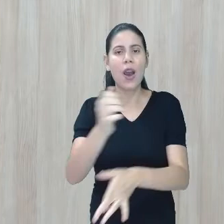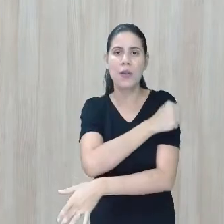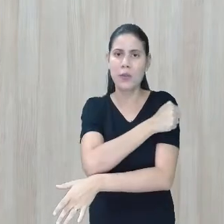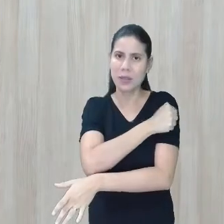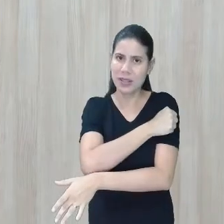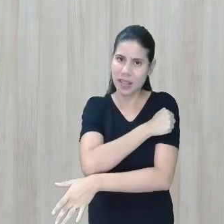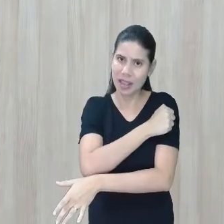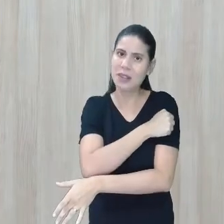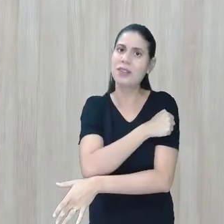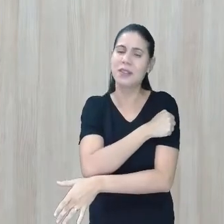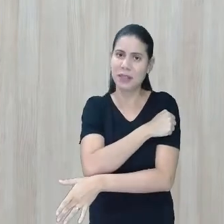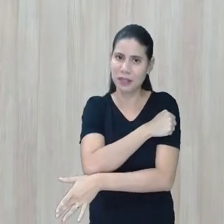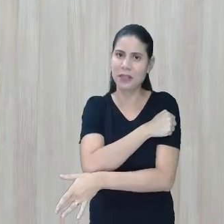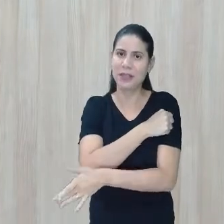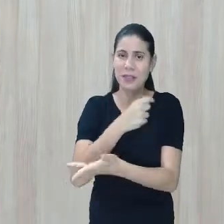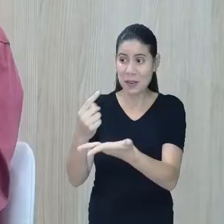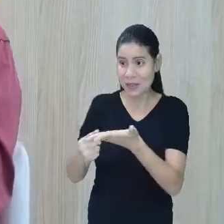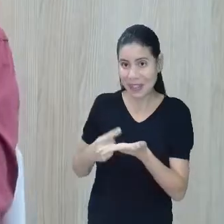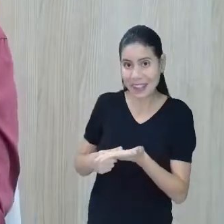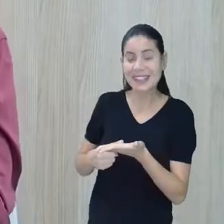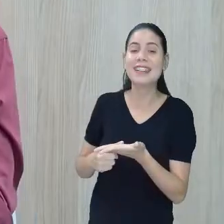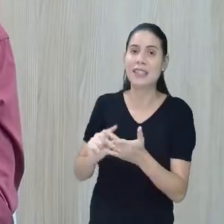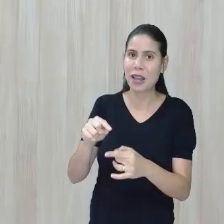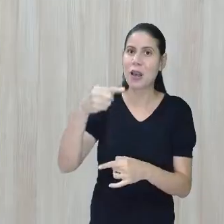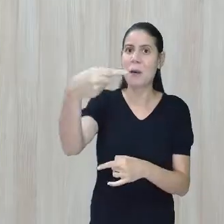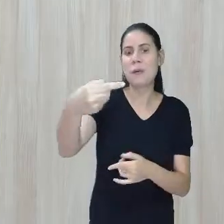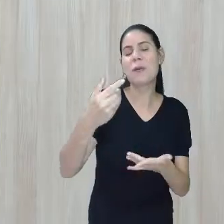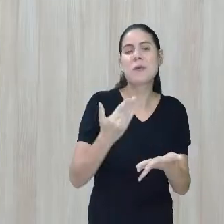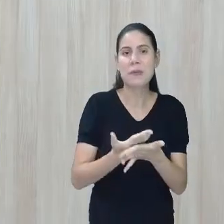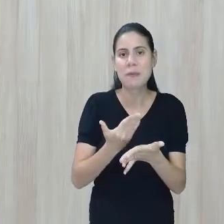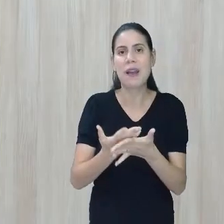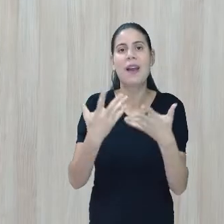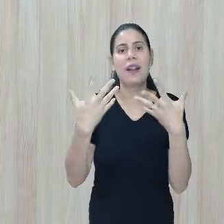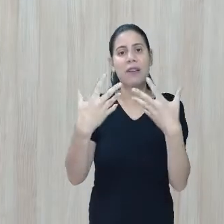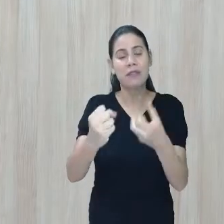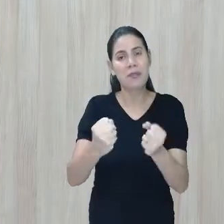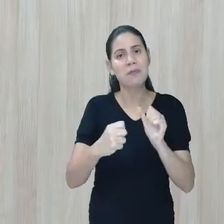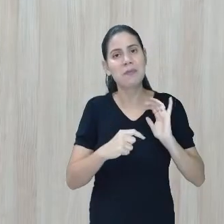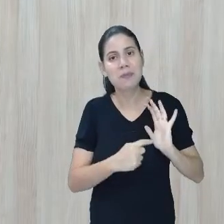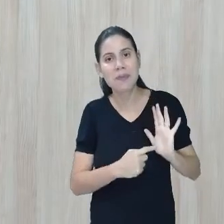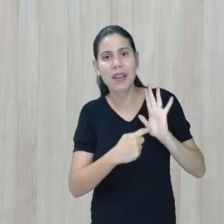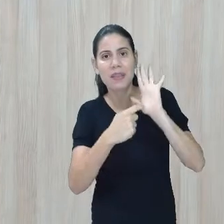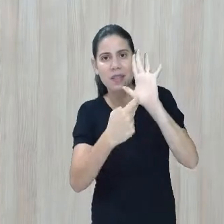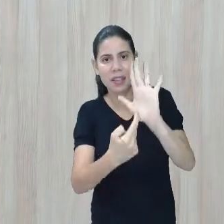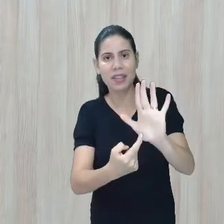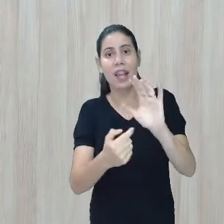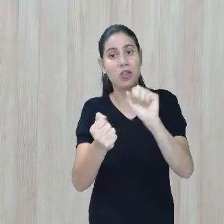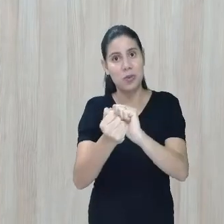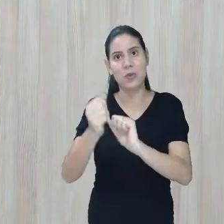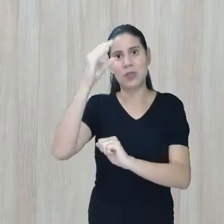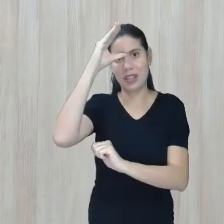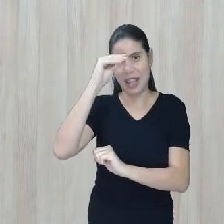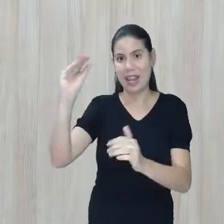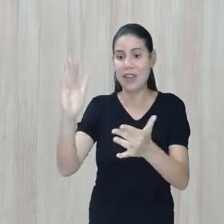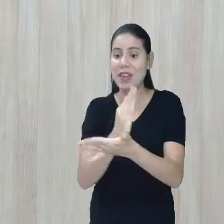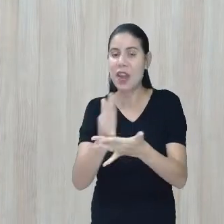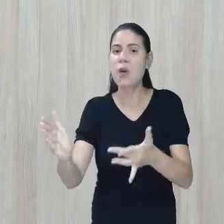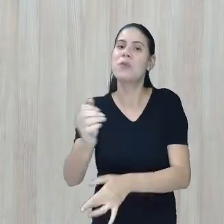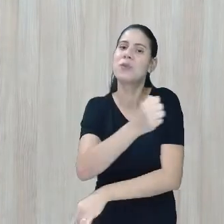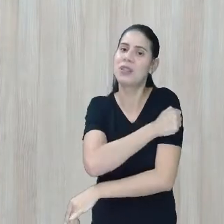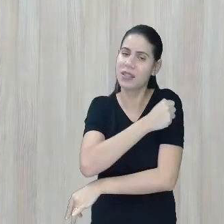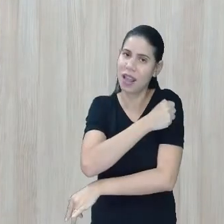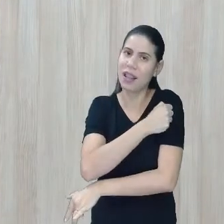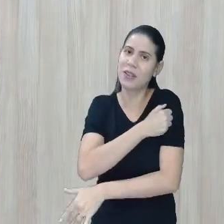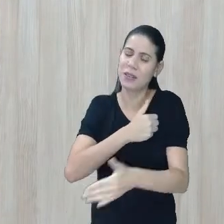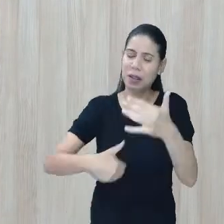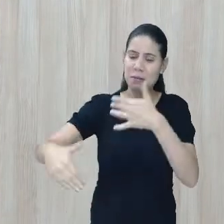seria uma honra. pessoas. Tá bem. Combinado? Combinado, Então, então. no nosso próximo momento, estaremos aqui com Carlinhos e algumas pessoas que fazem